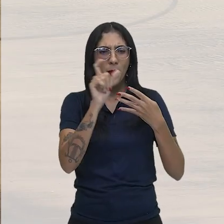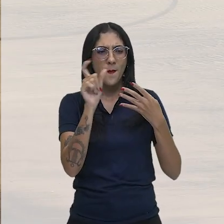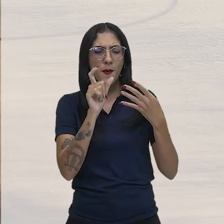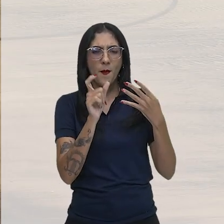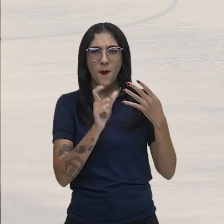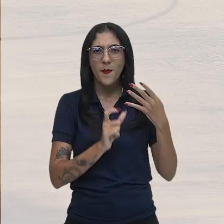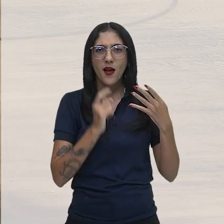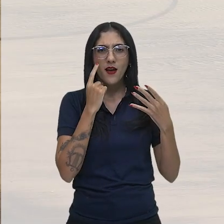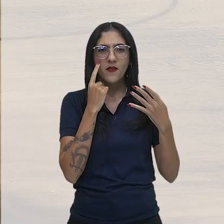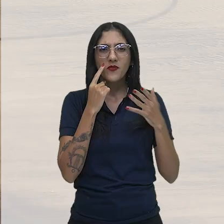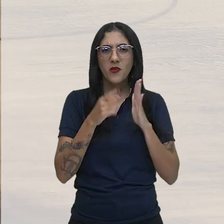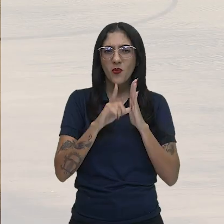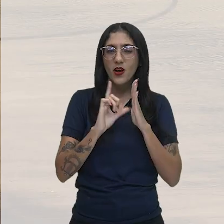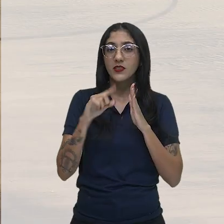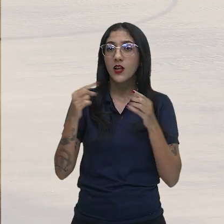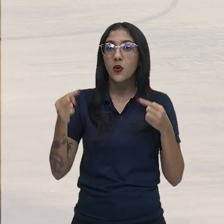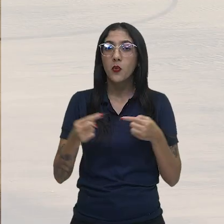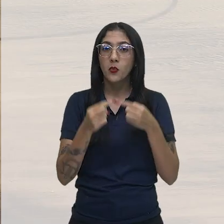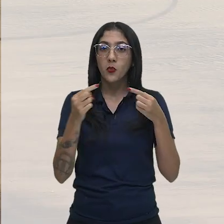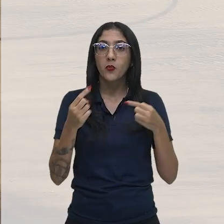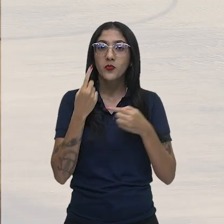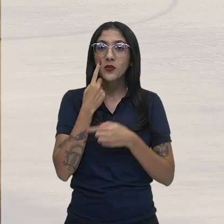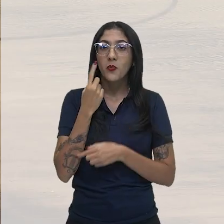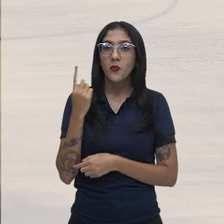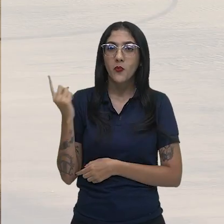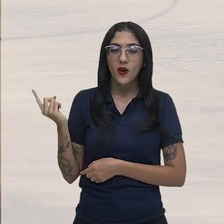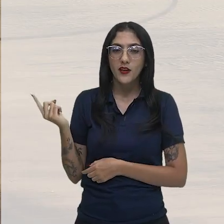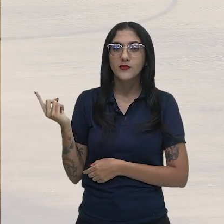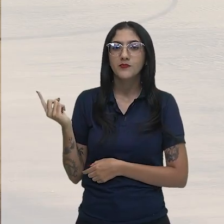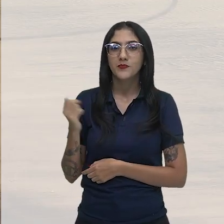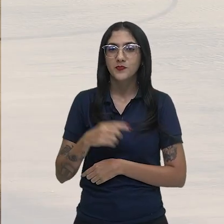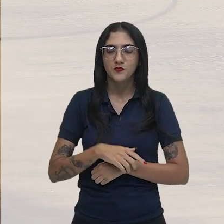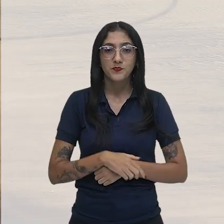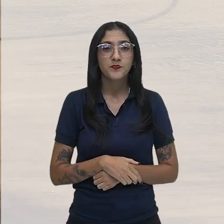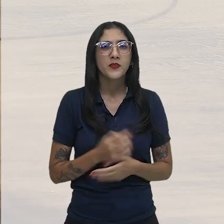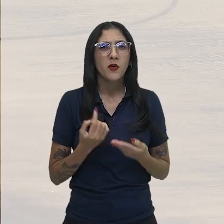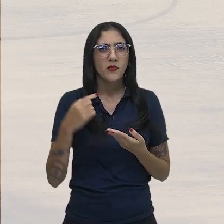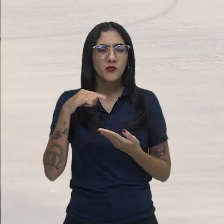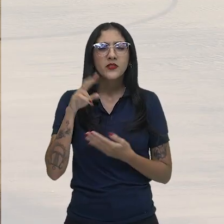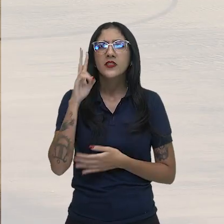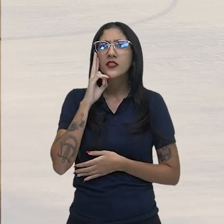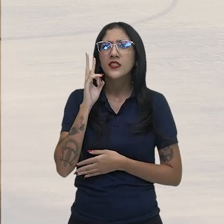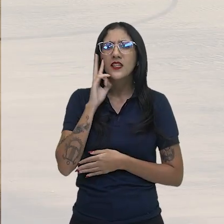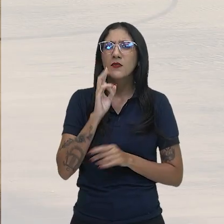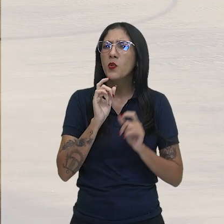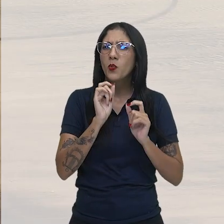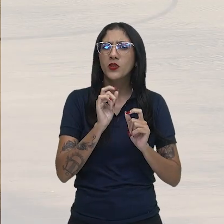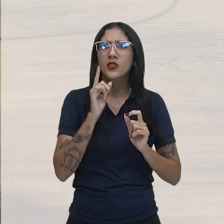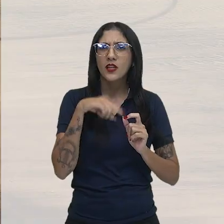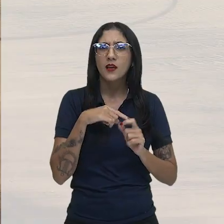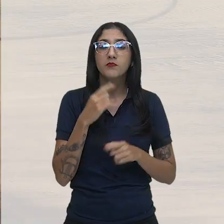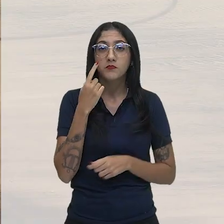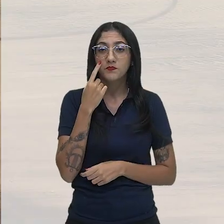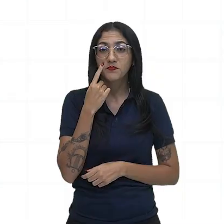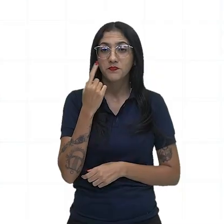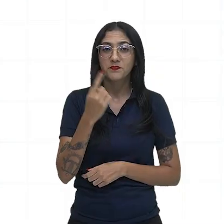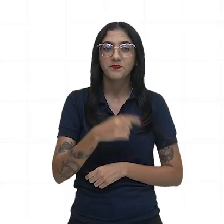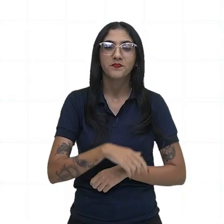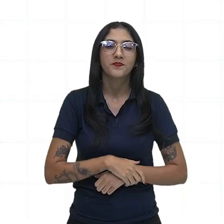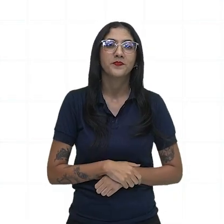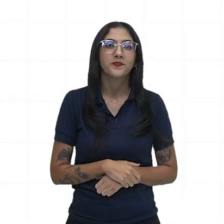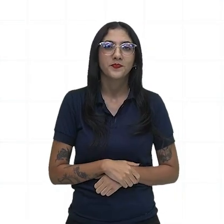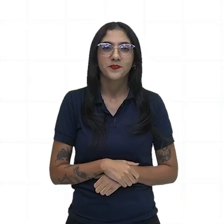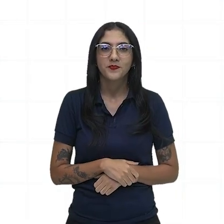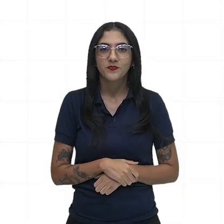vocês anteriormente se referem à Luta Marajoara. E vocês lembram que é a Luta Marajoara? Vamos relembrar, olha